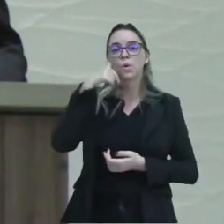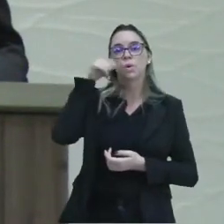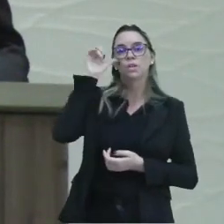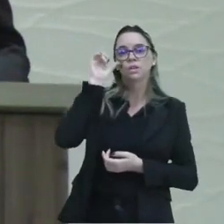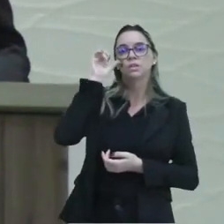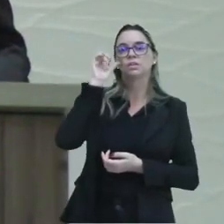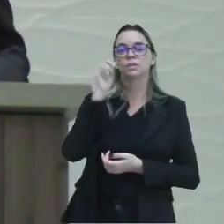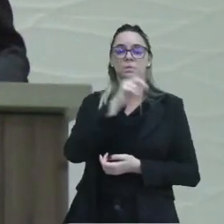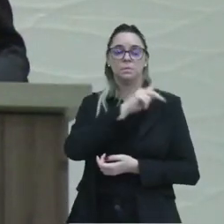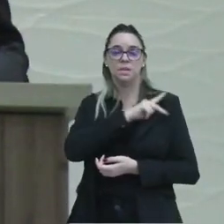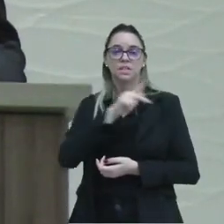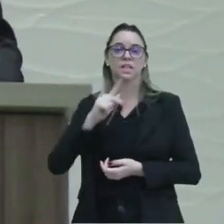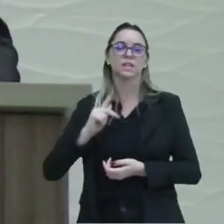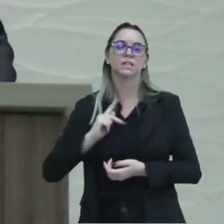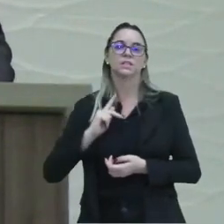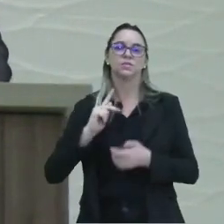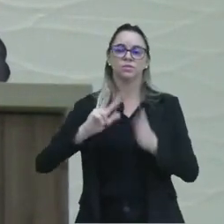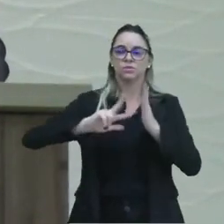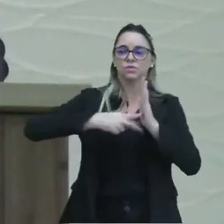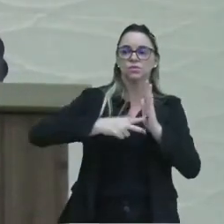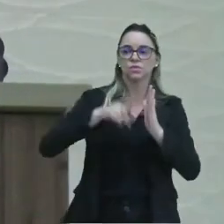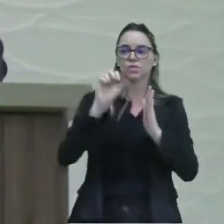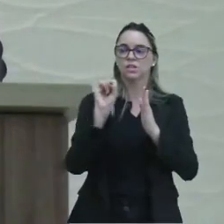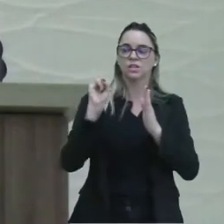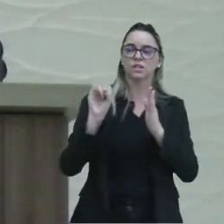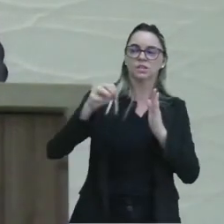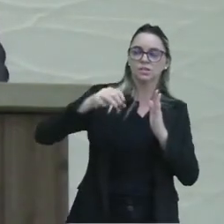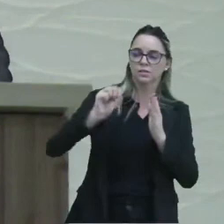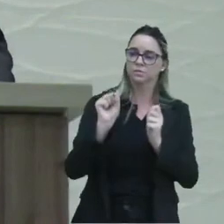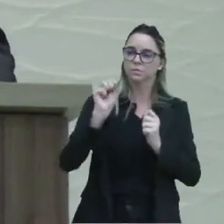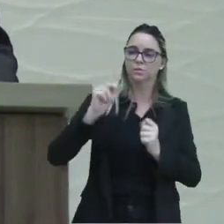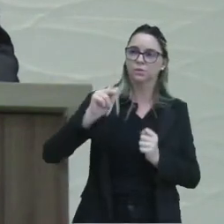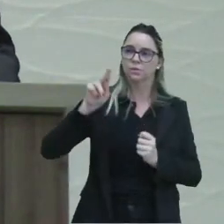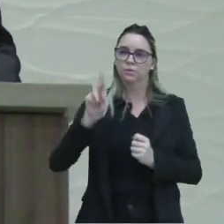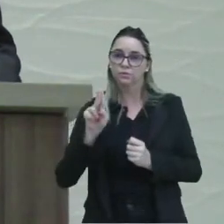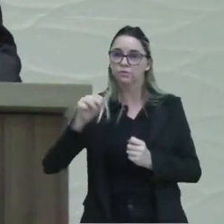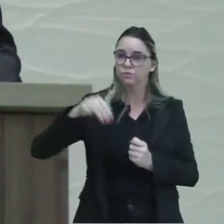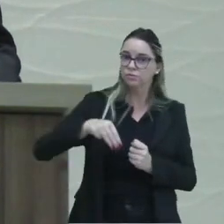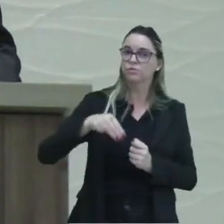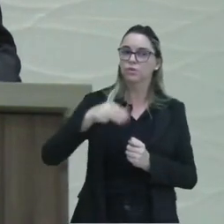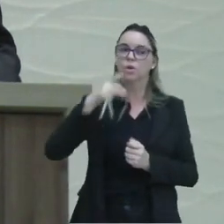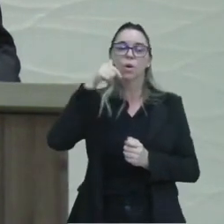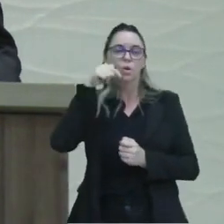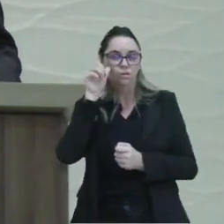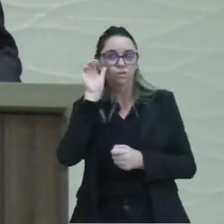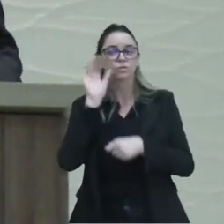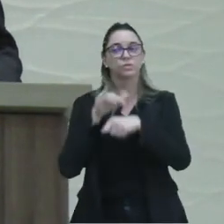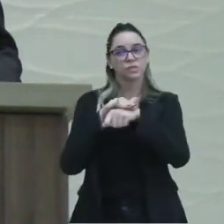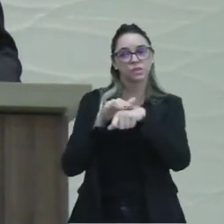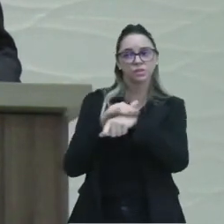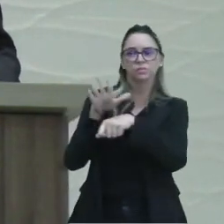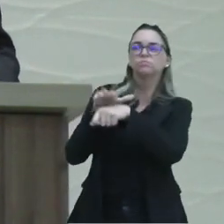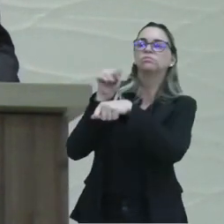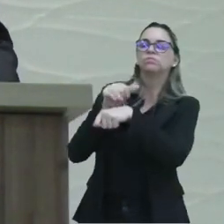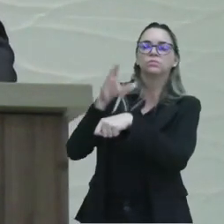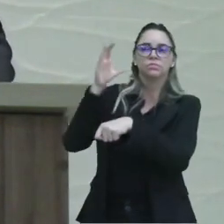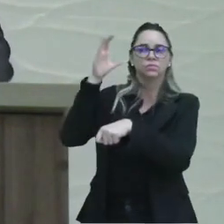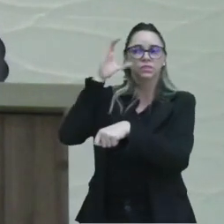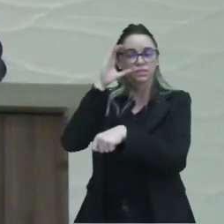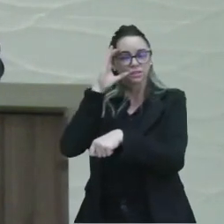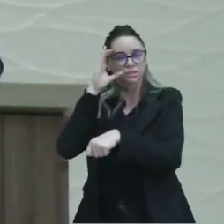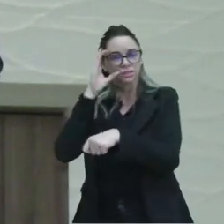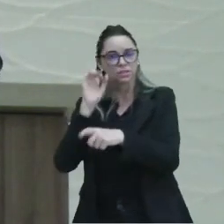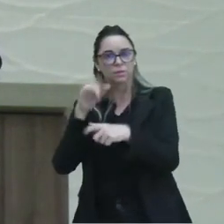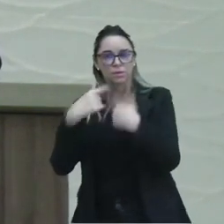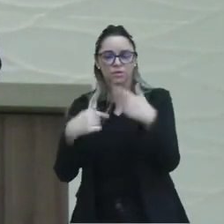Sindicato dos Servidores do CISPUM esteve aqui na Câmara de Vereadores, conversou com a vereadora Cícera, depois foi até o meu